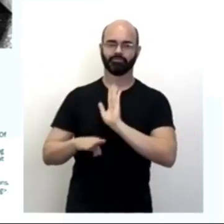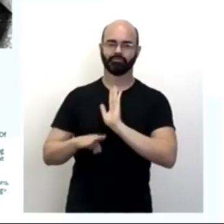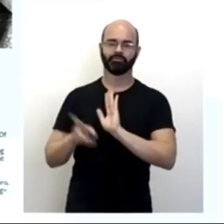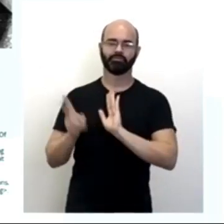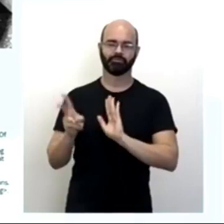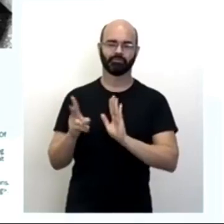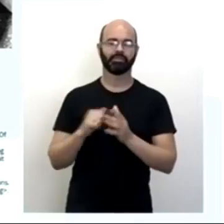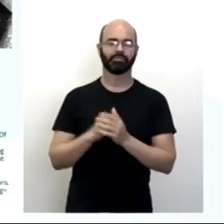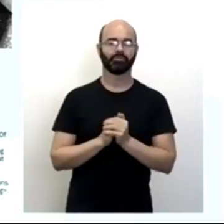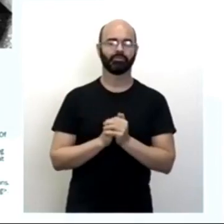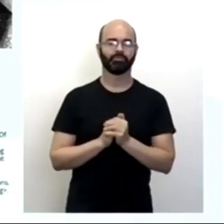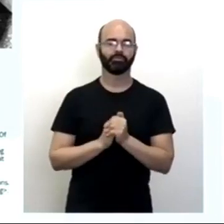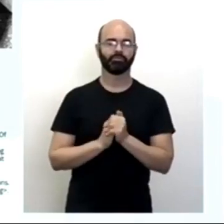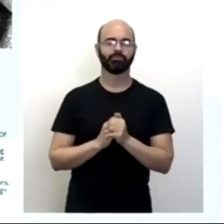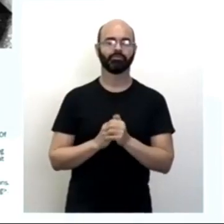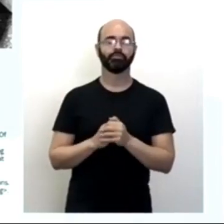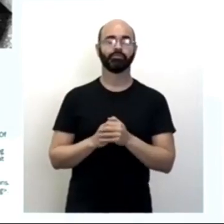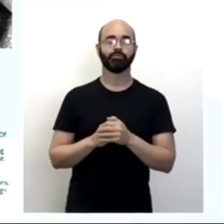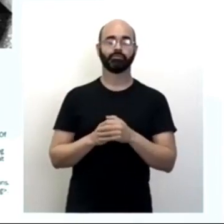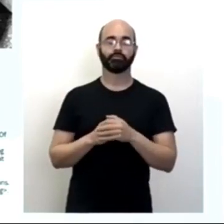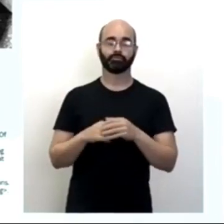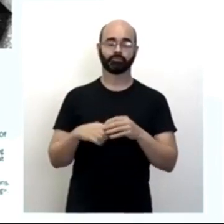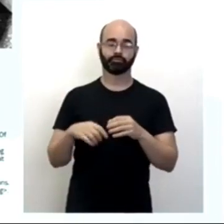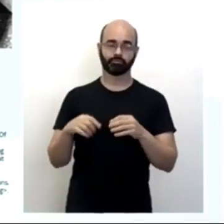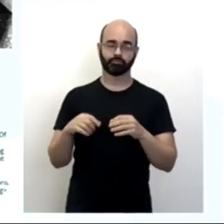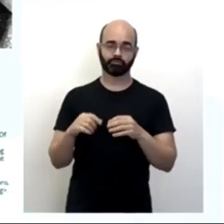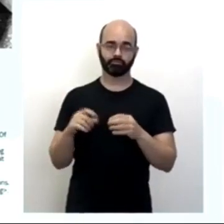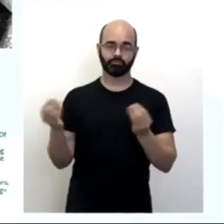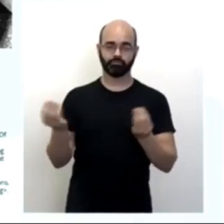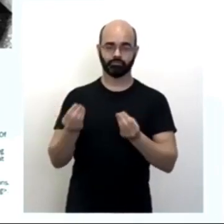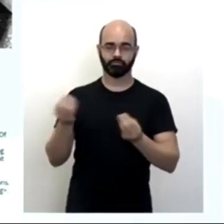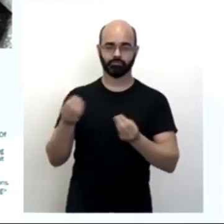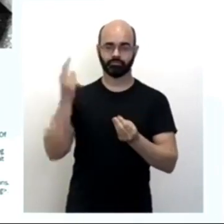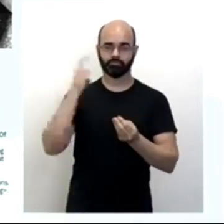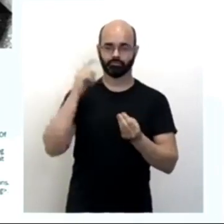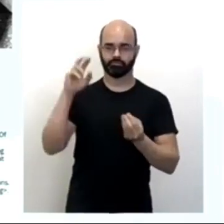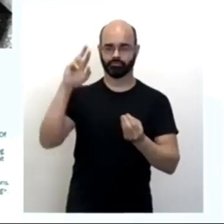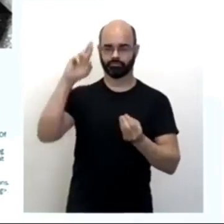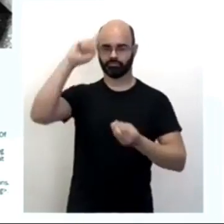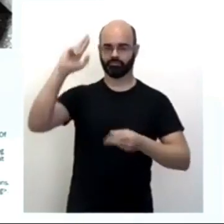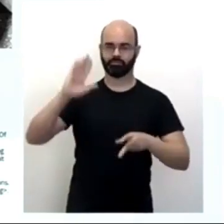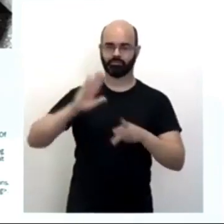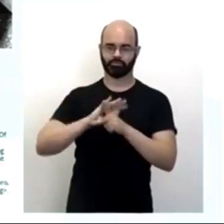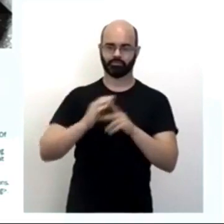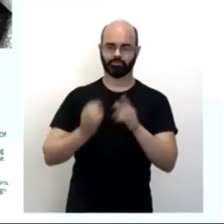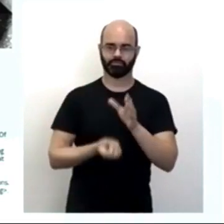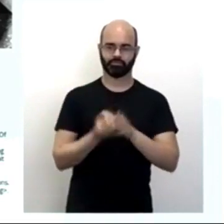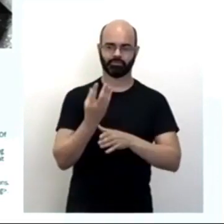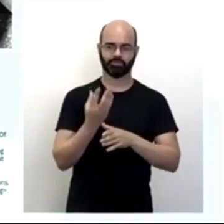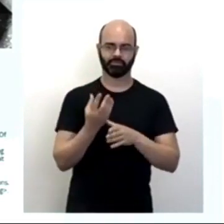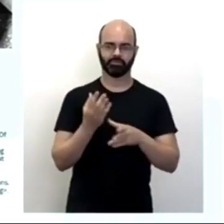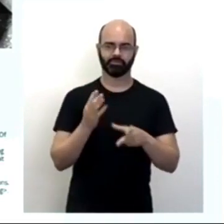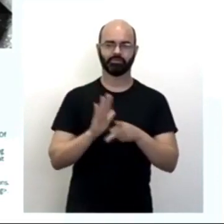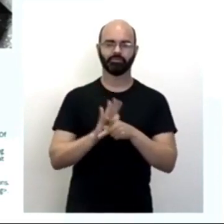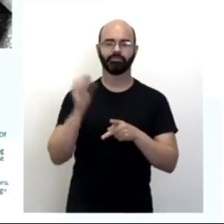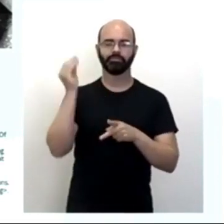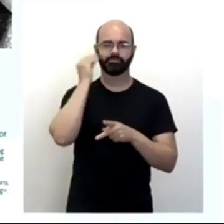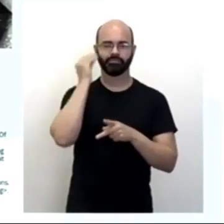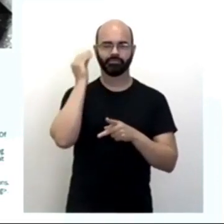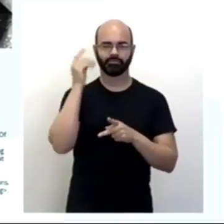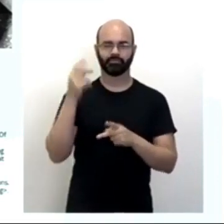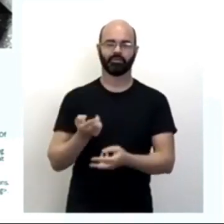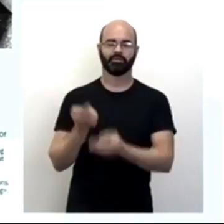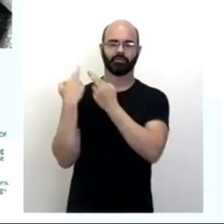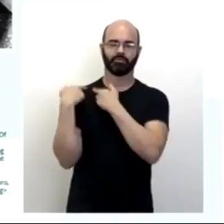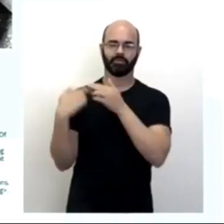associações e fazer com que o patrão, que o dono dos meios de produção tivesse mais